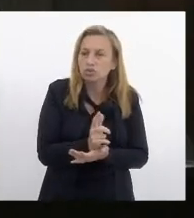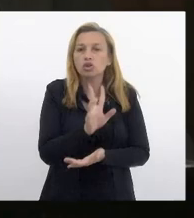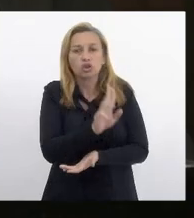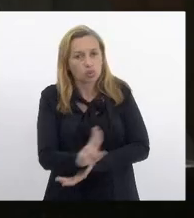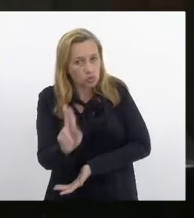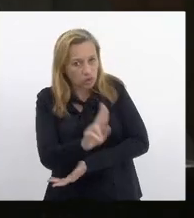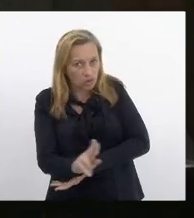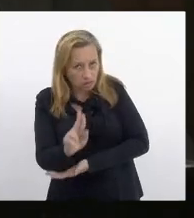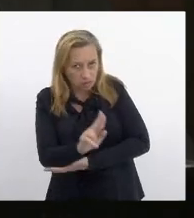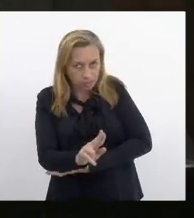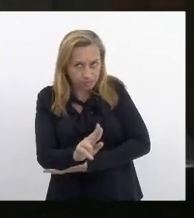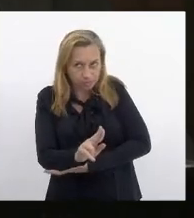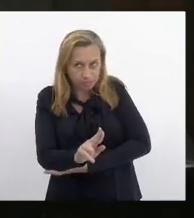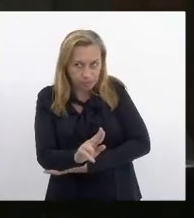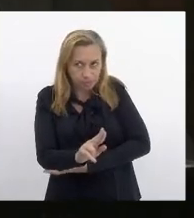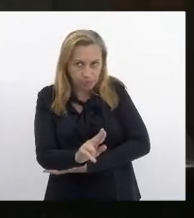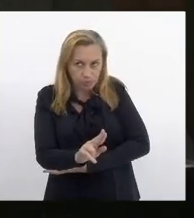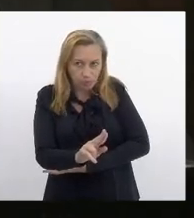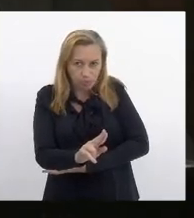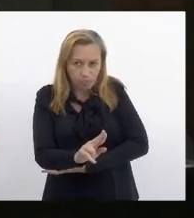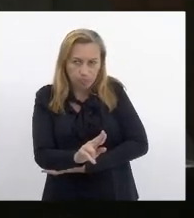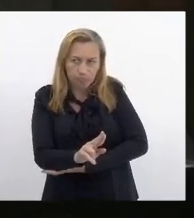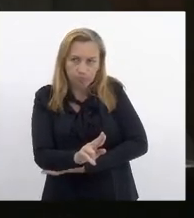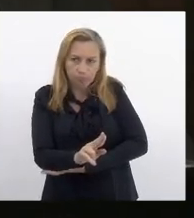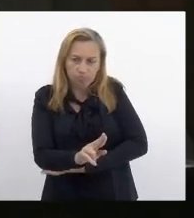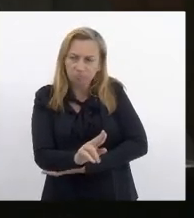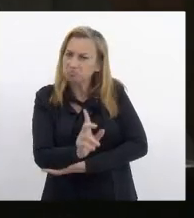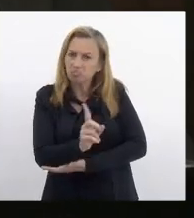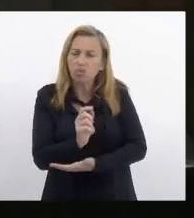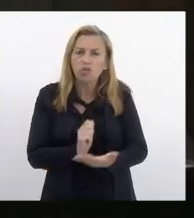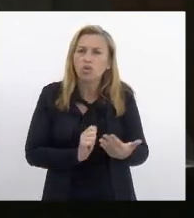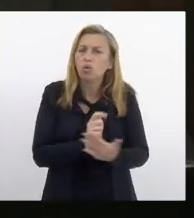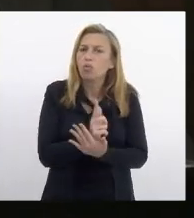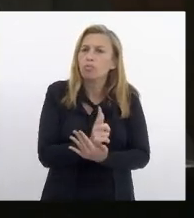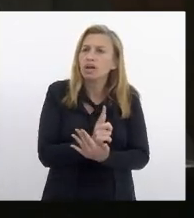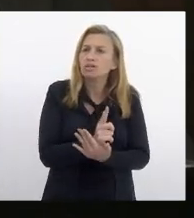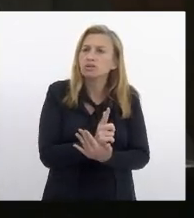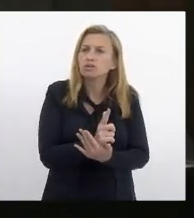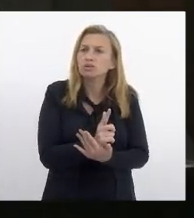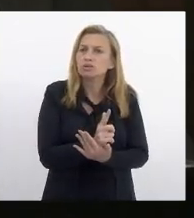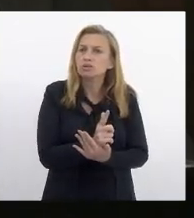usado, e não foi comprado